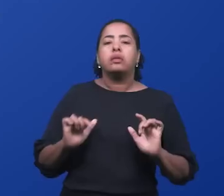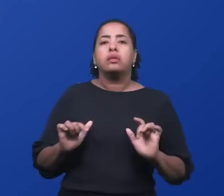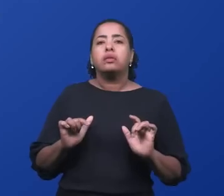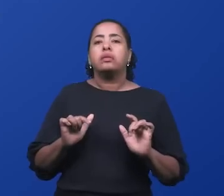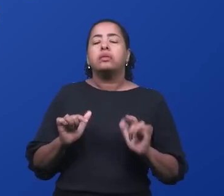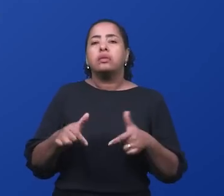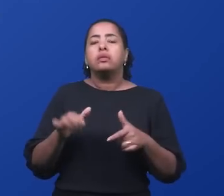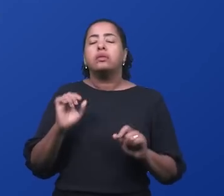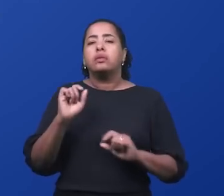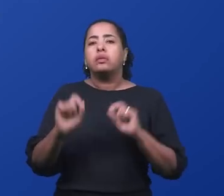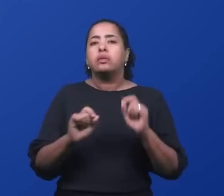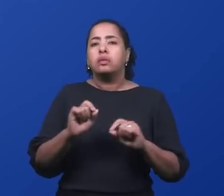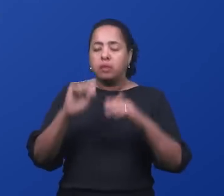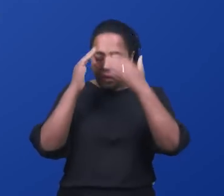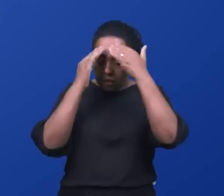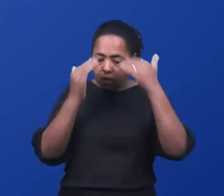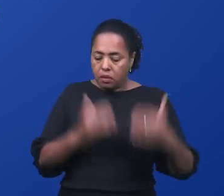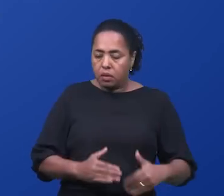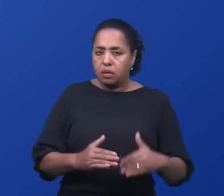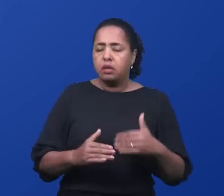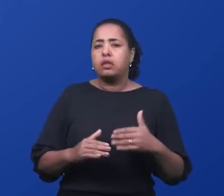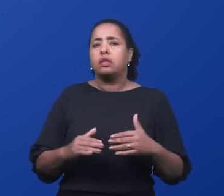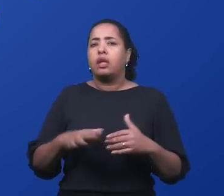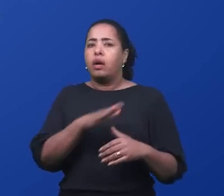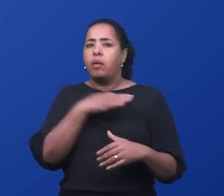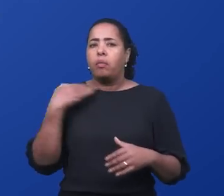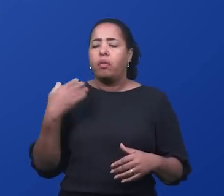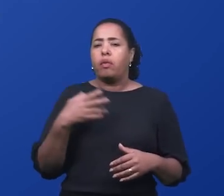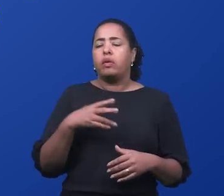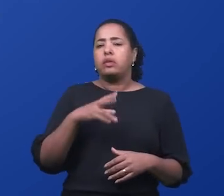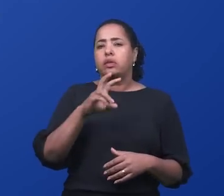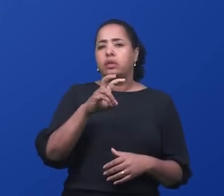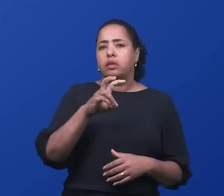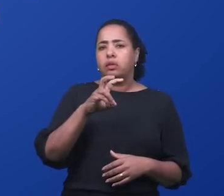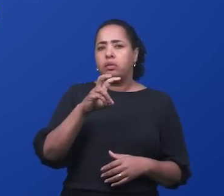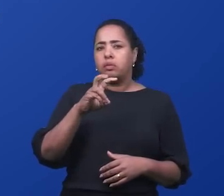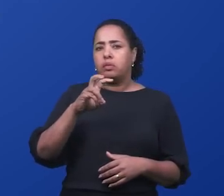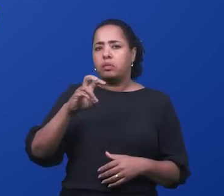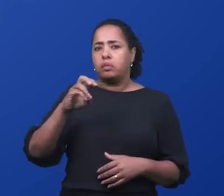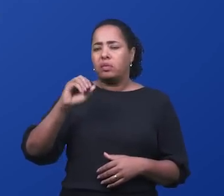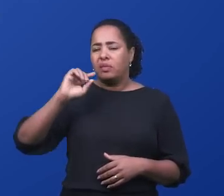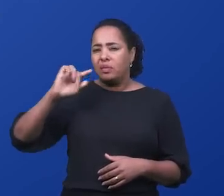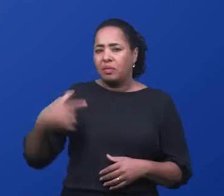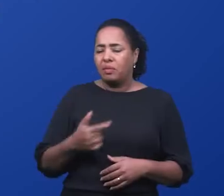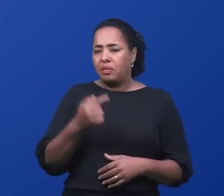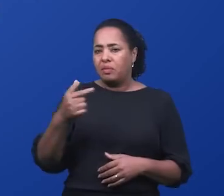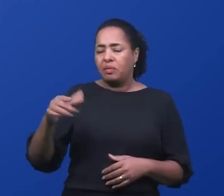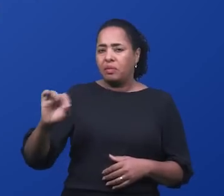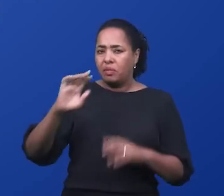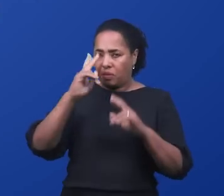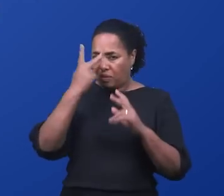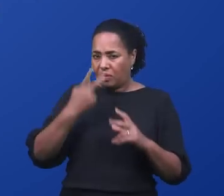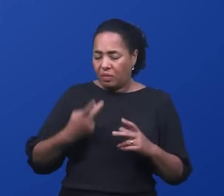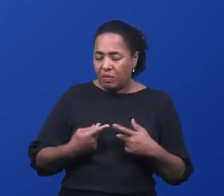de desobediência foi a morte de 50.070 homens de Bet-Semes.